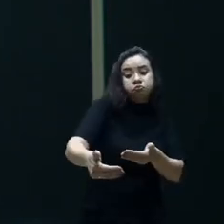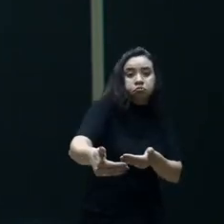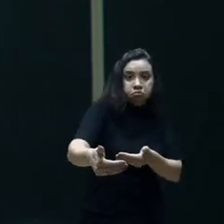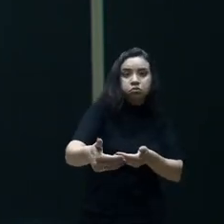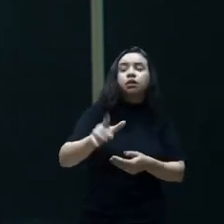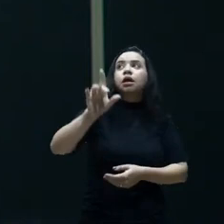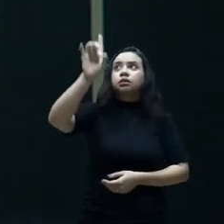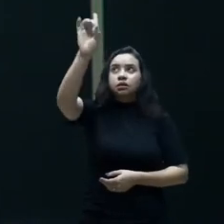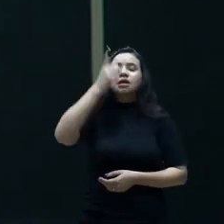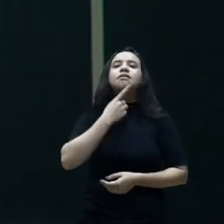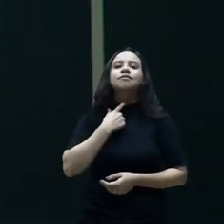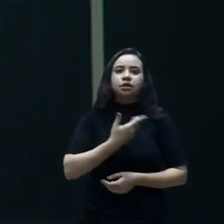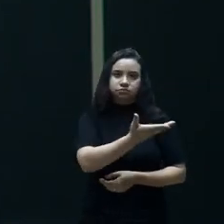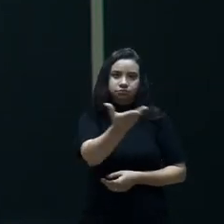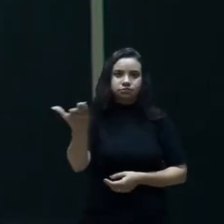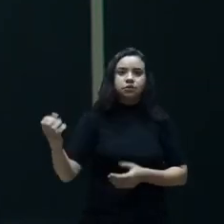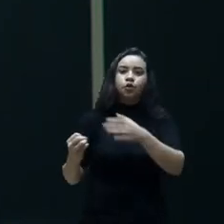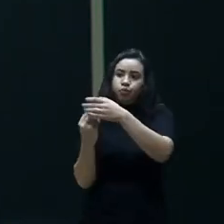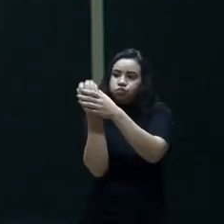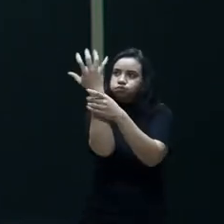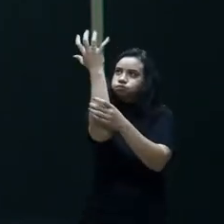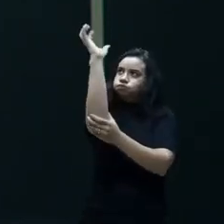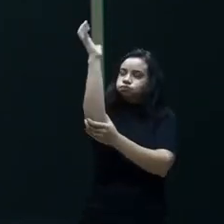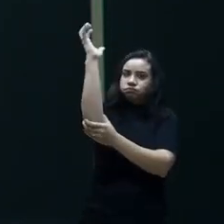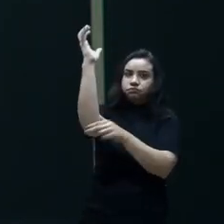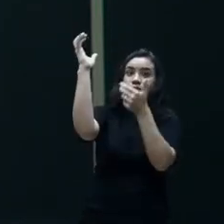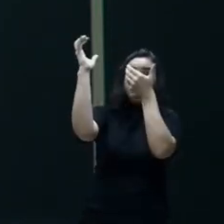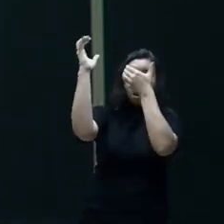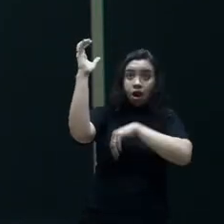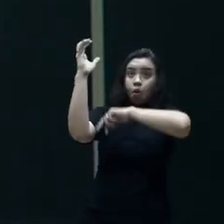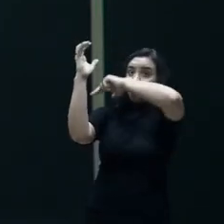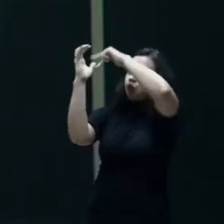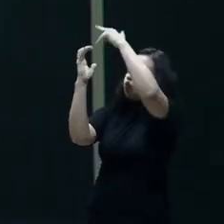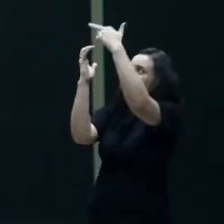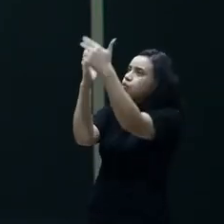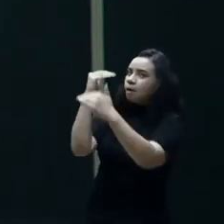Deus espera de nós frutos. Deus espera de nós um crescimento.